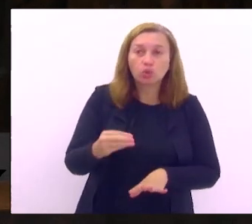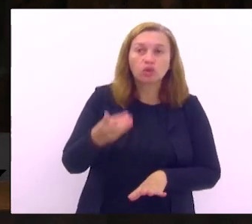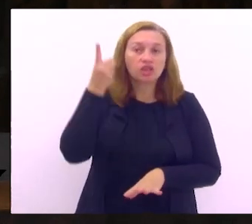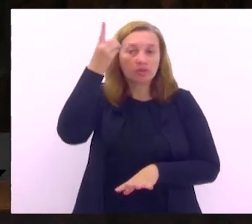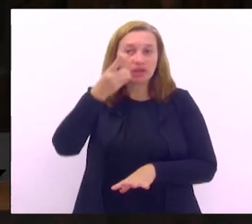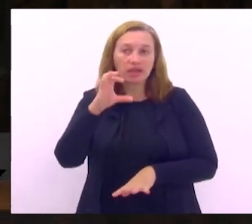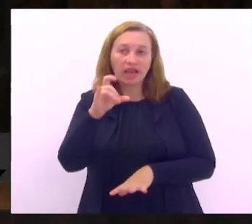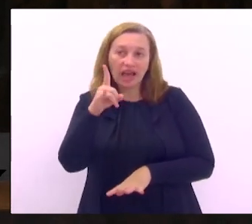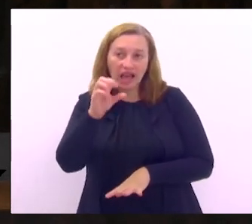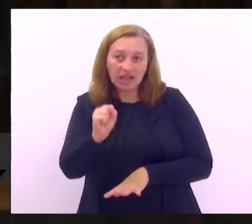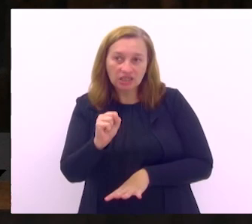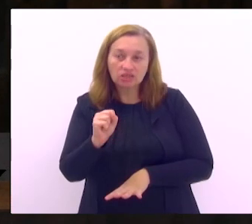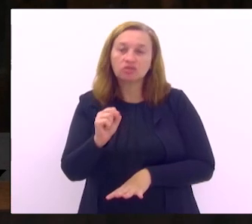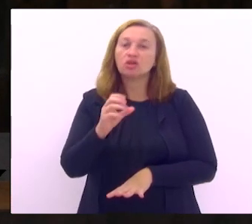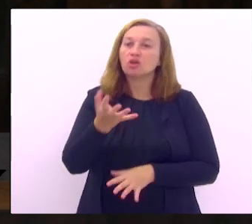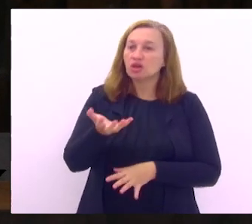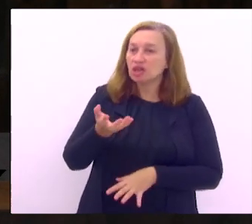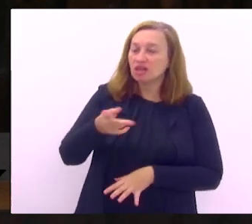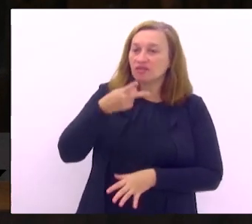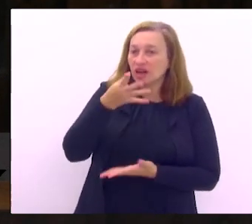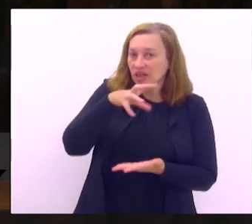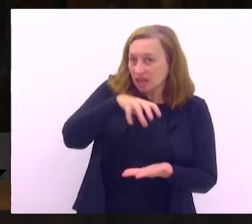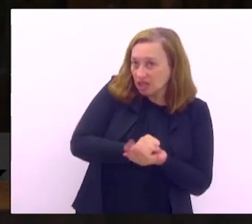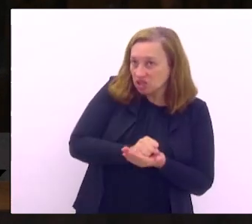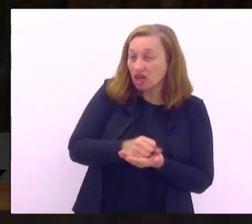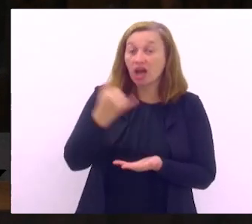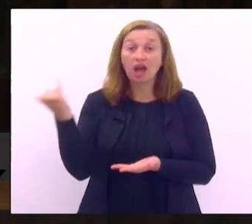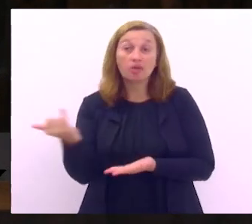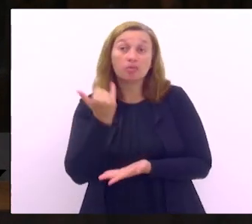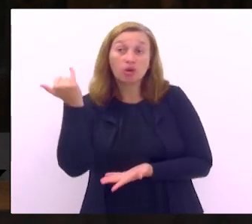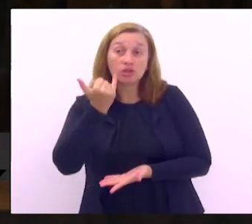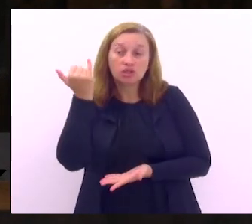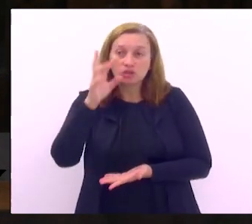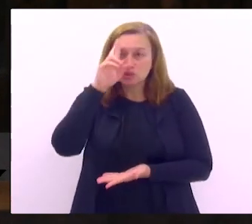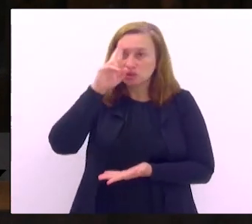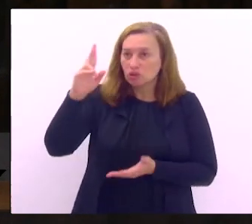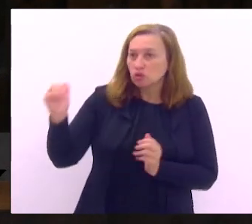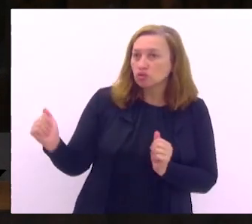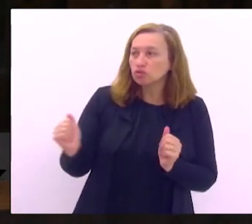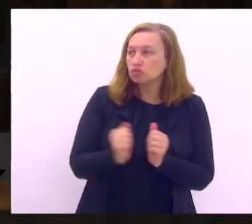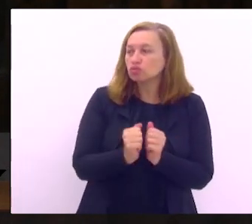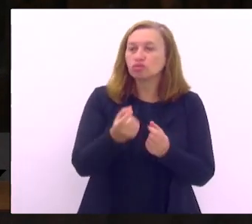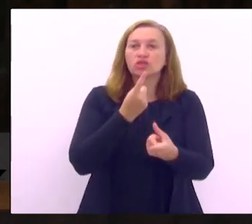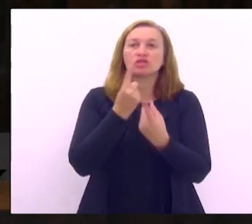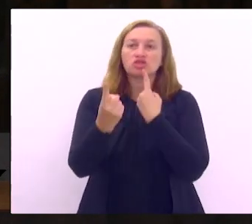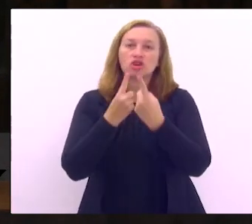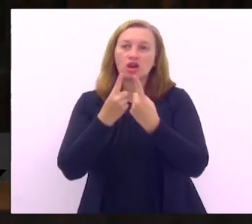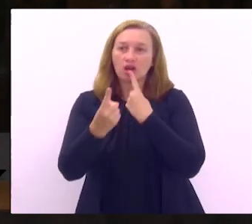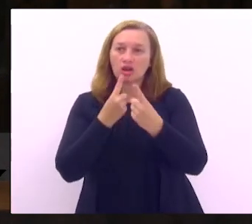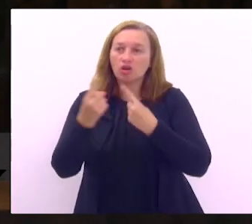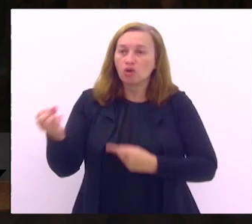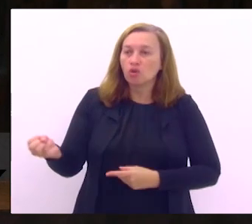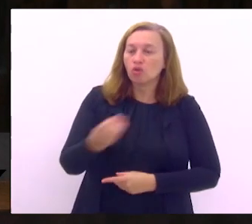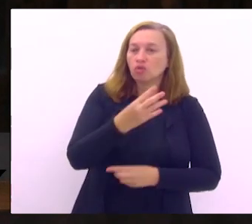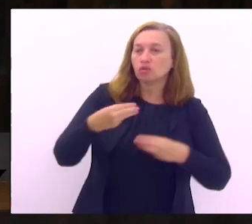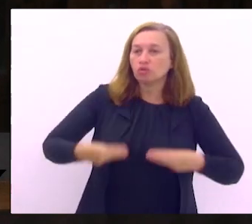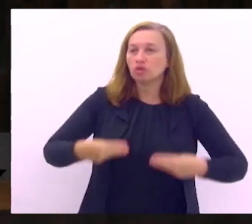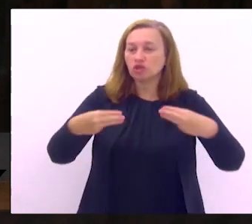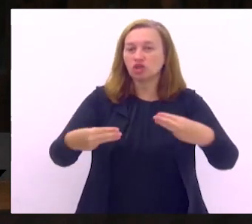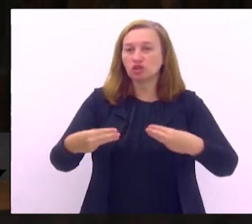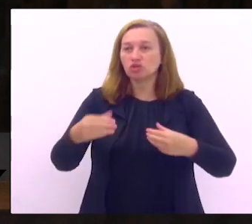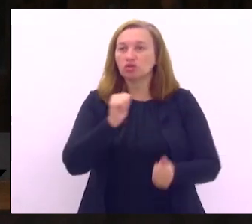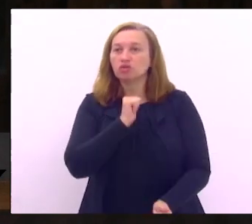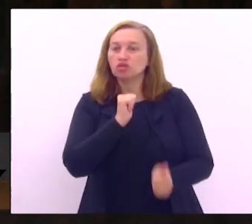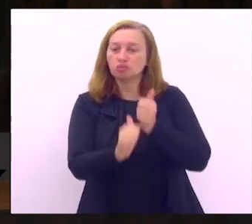eu queria mencionar aqui, registrar a importância de Vossa Excelência nesse diálogo com o novo ministro do Esporte, ministro